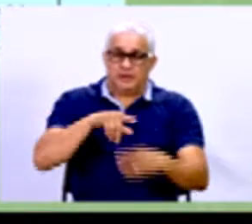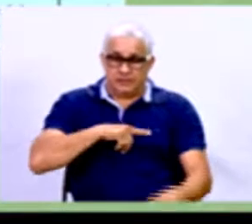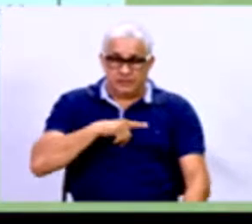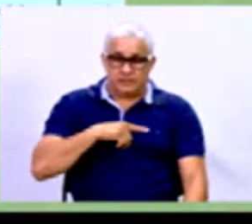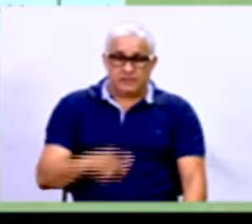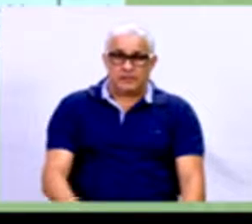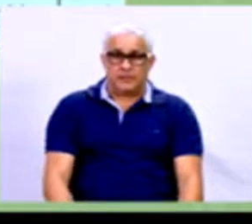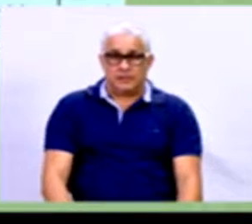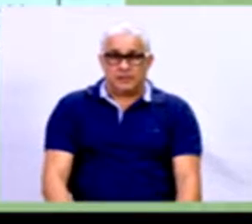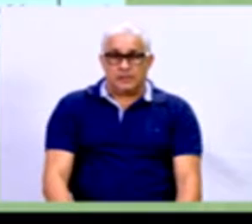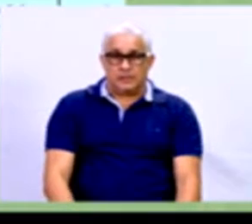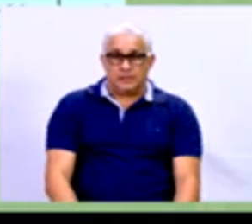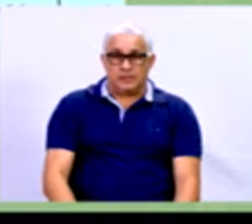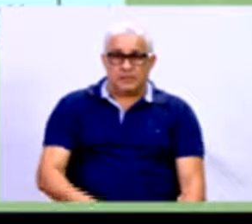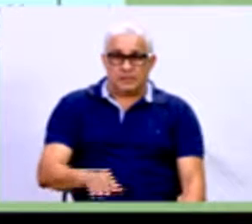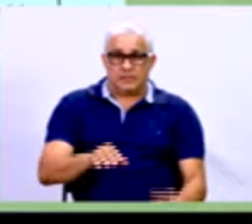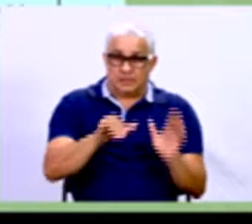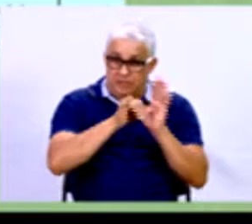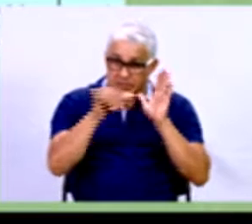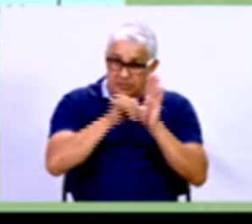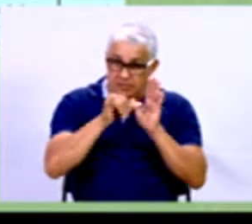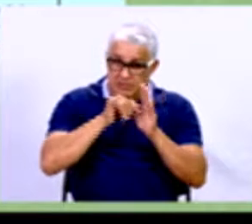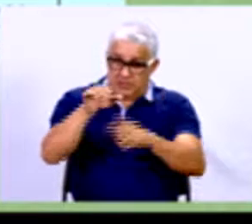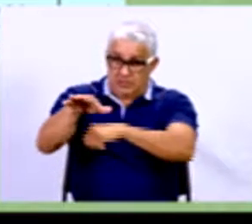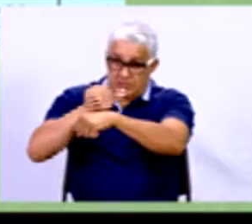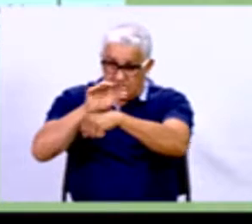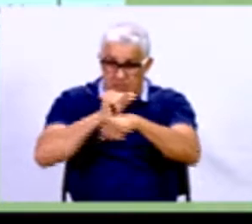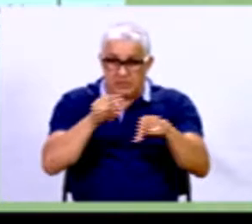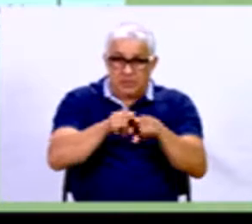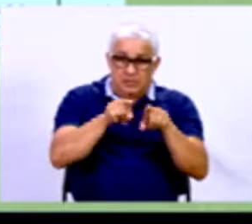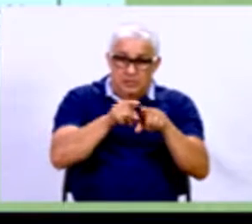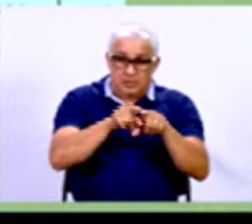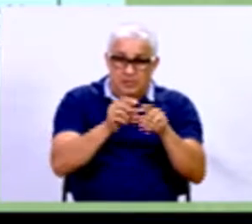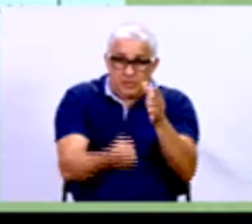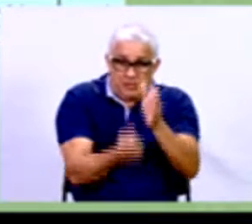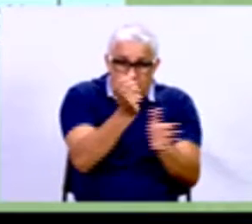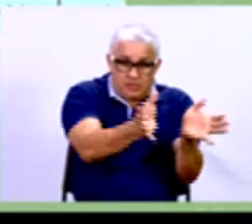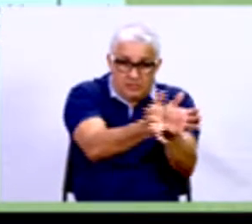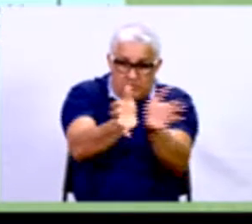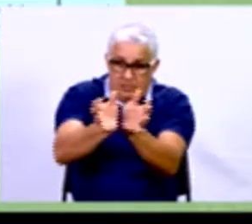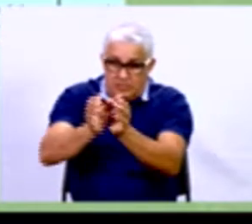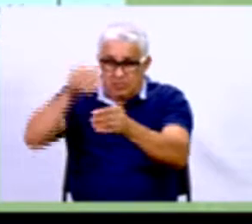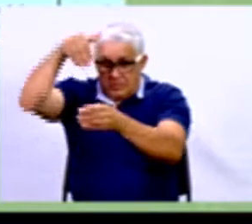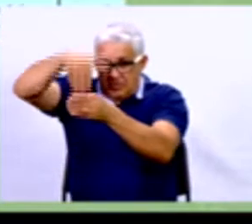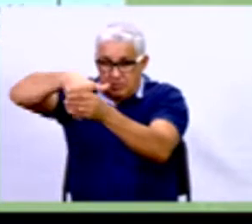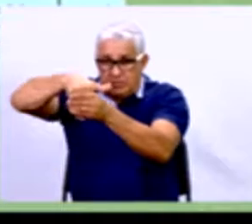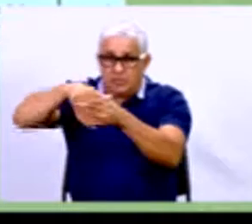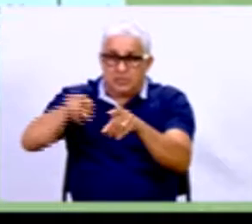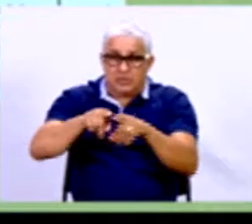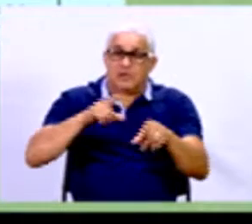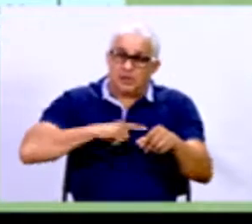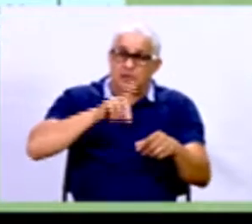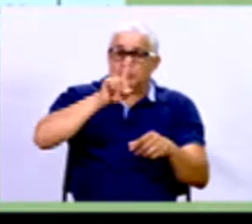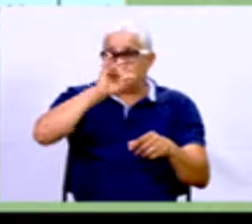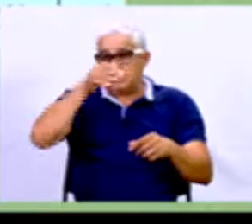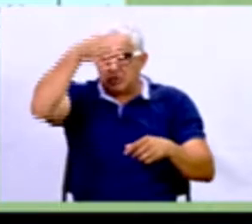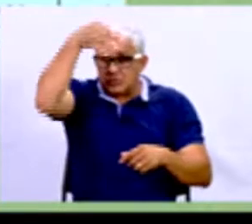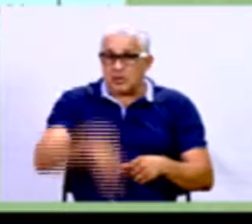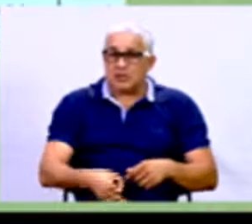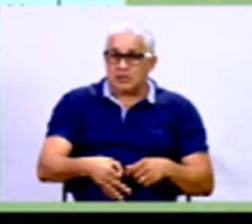tem edital de convocação, formação da comissão eleitoral, e tudo tem os seus prazos legais,